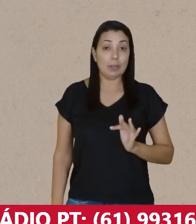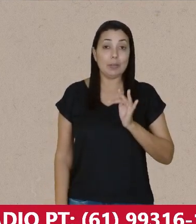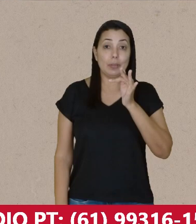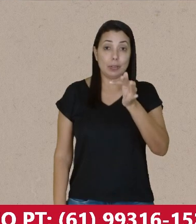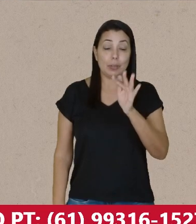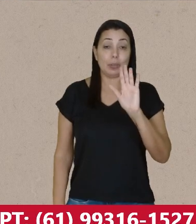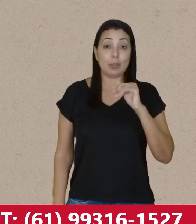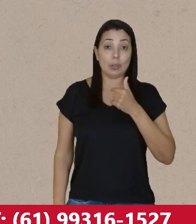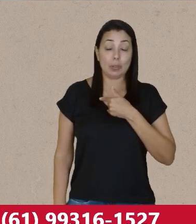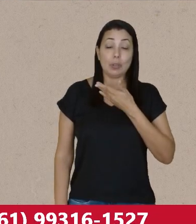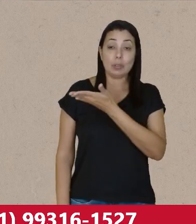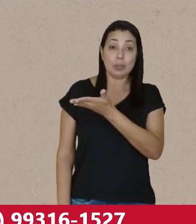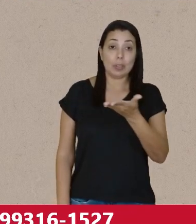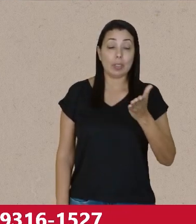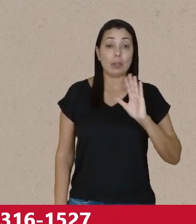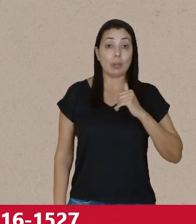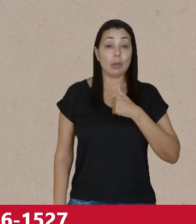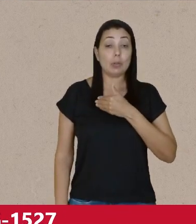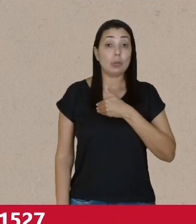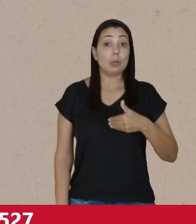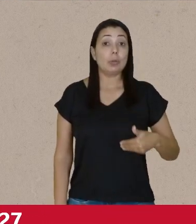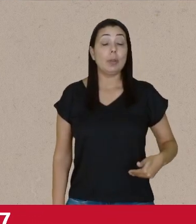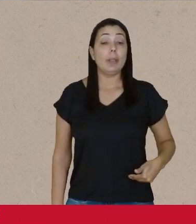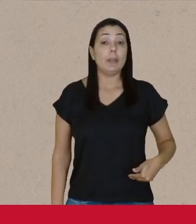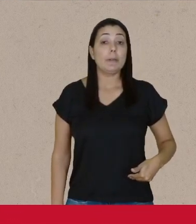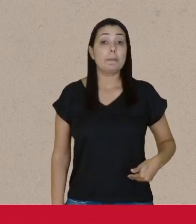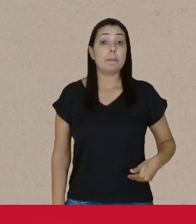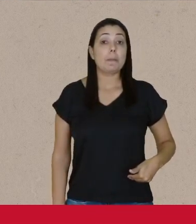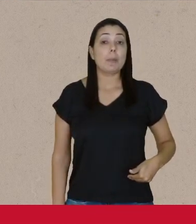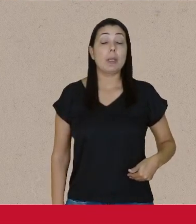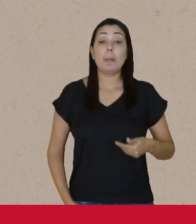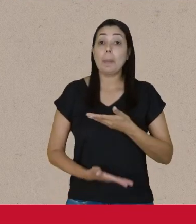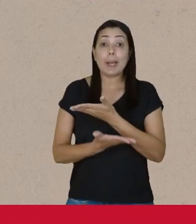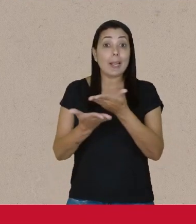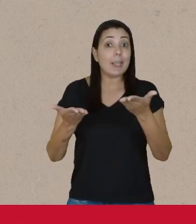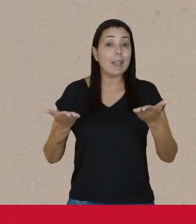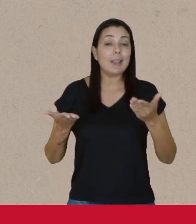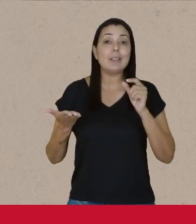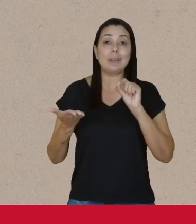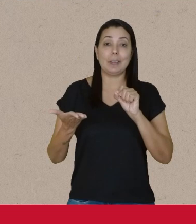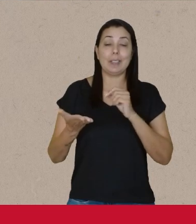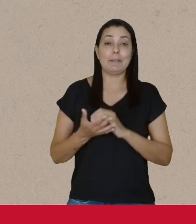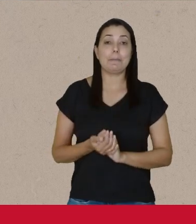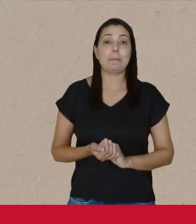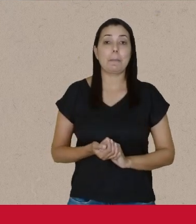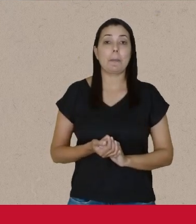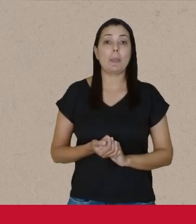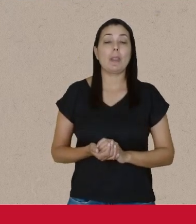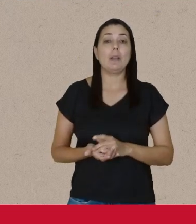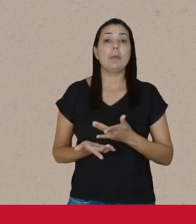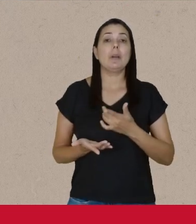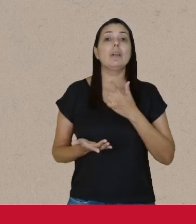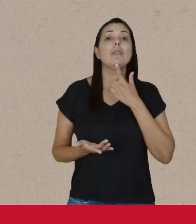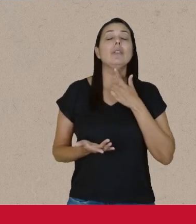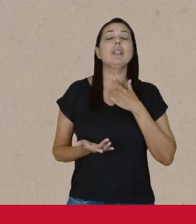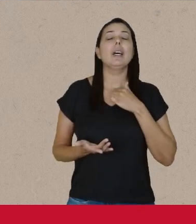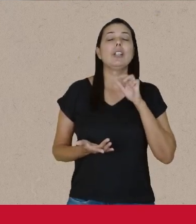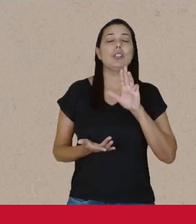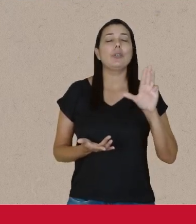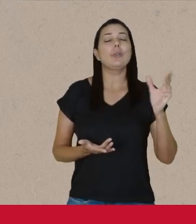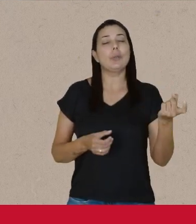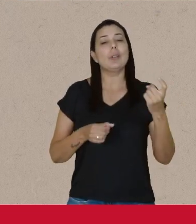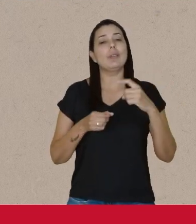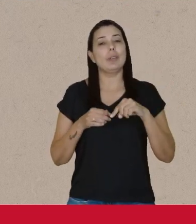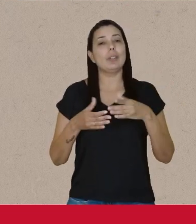o nosso legado, os nossos governos, para eles é uma aspiração que o Lula volte.